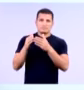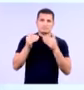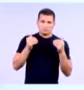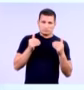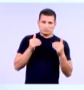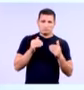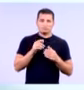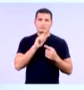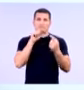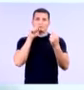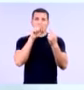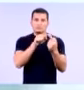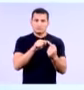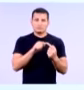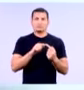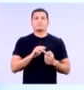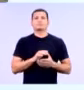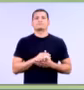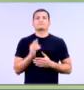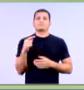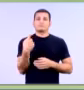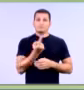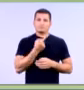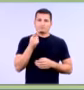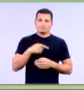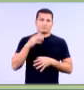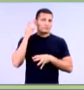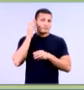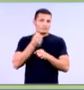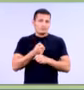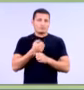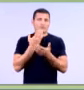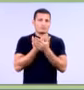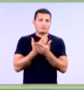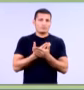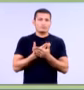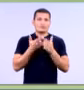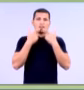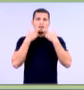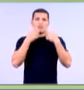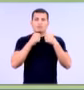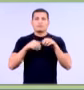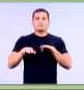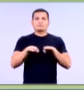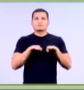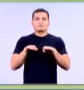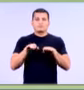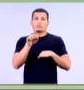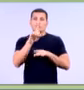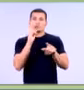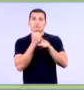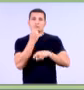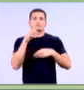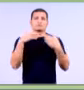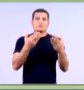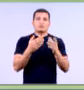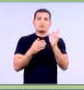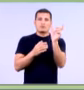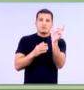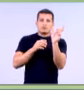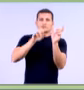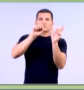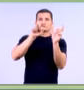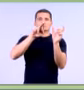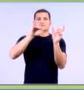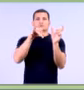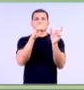e estudar a língua padrão. Então, você descobre qual é o sujeito e qual é o verbo e fica fácil